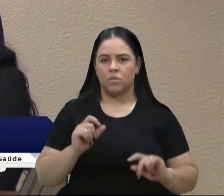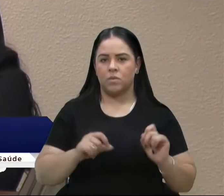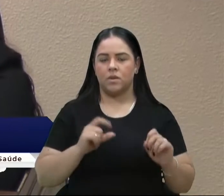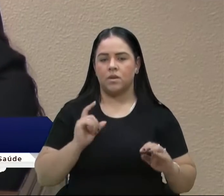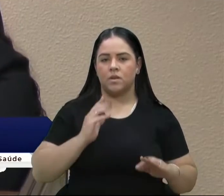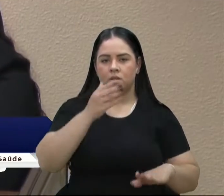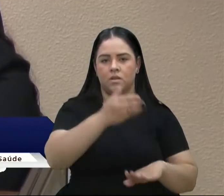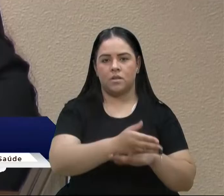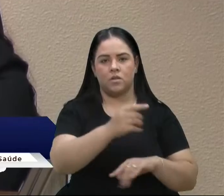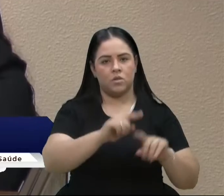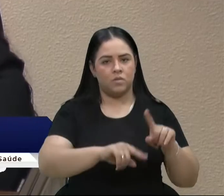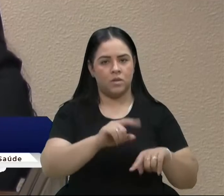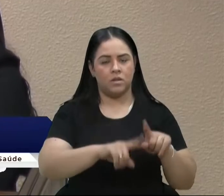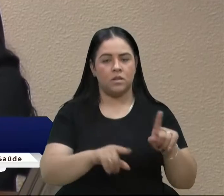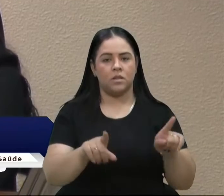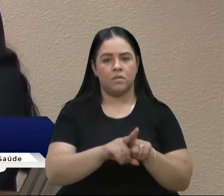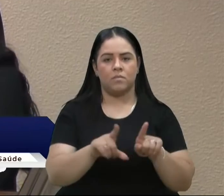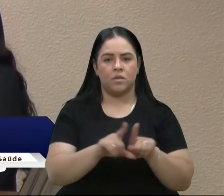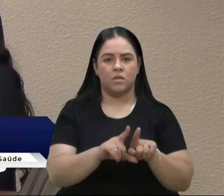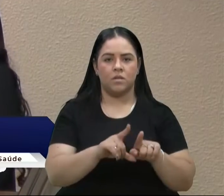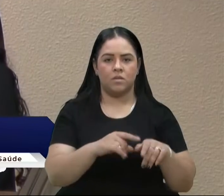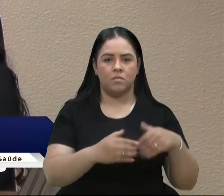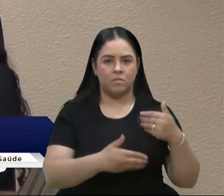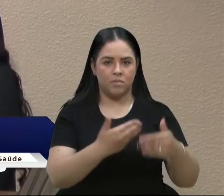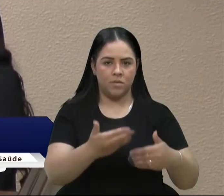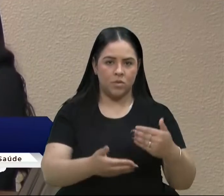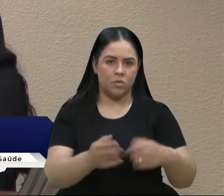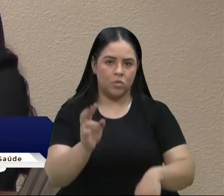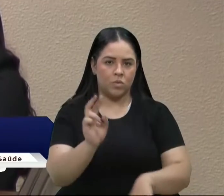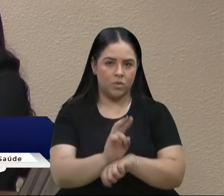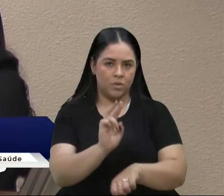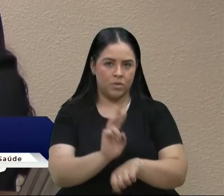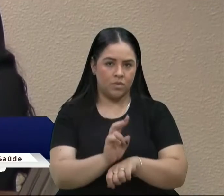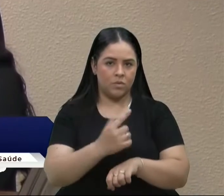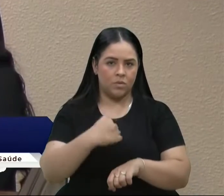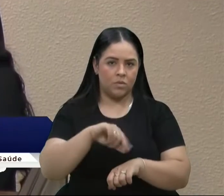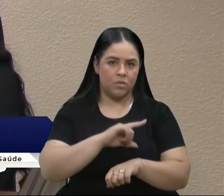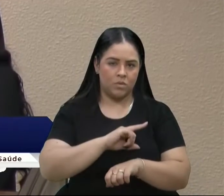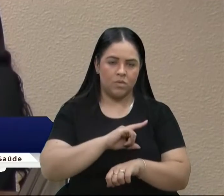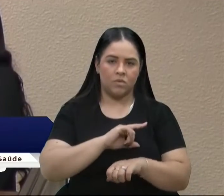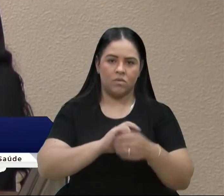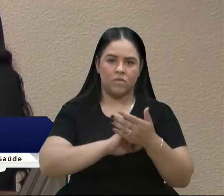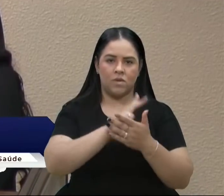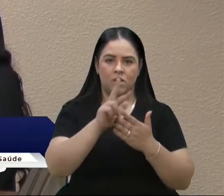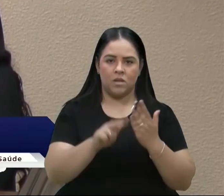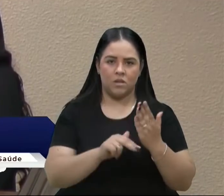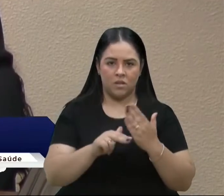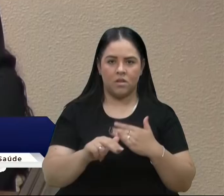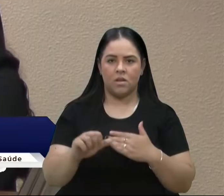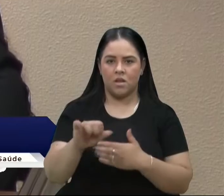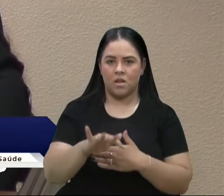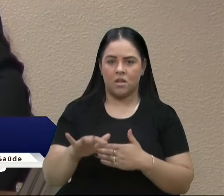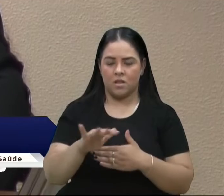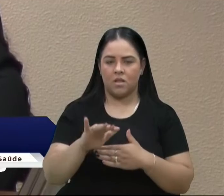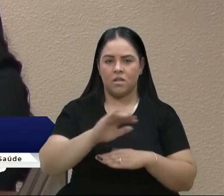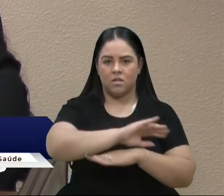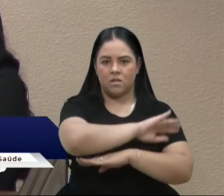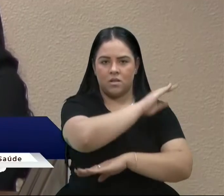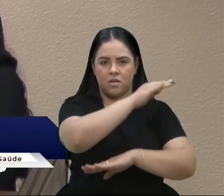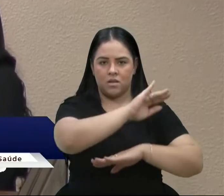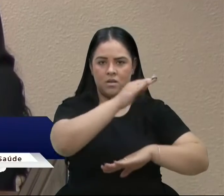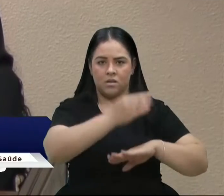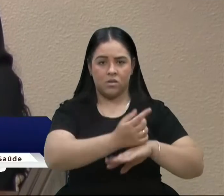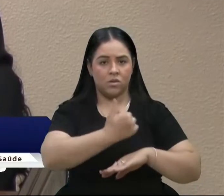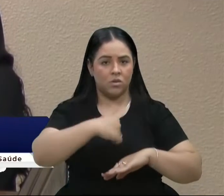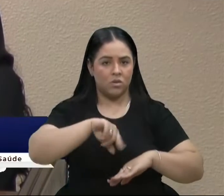ao serviço como no decorrer da linha de cuidado, né, nos mais diversos serviços da Macrosserra. Nós temos a